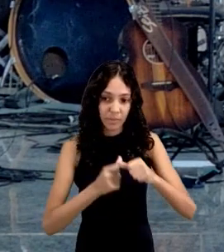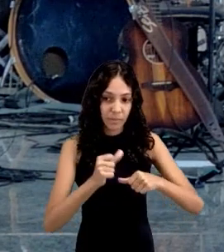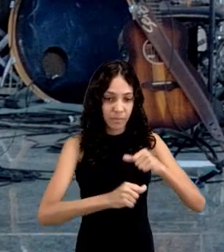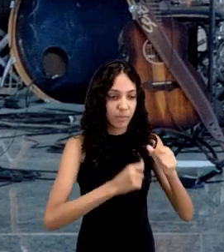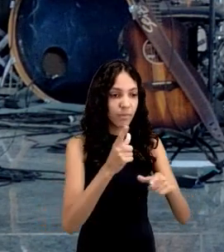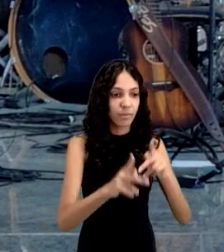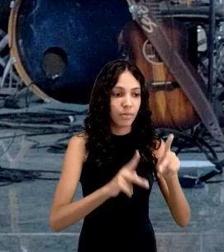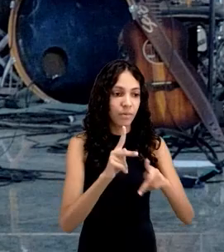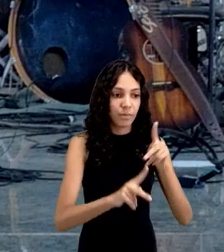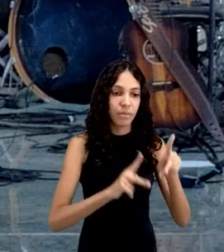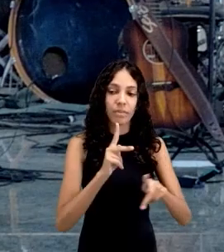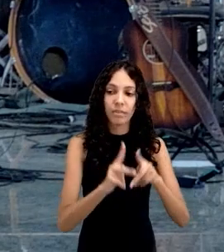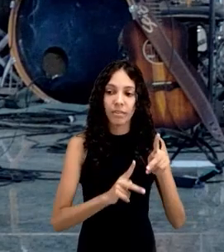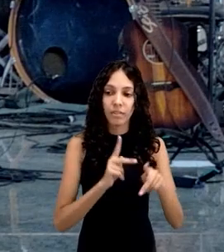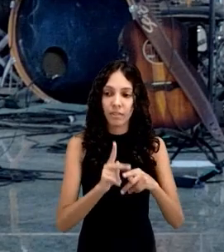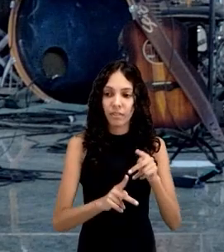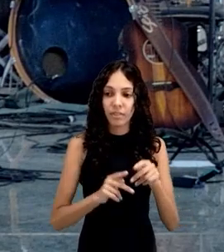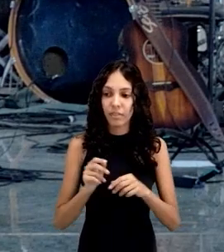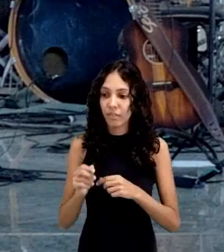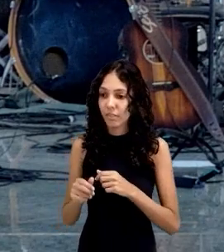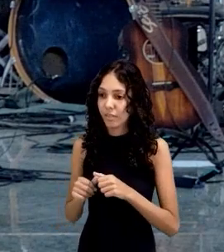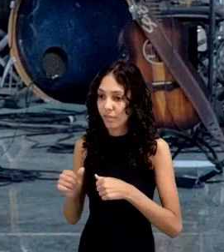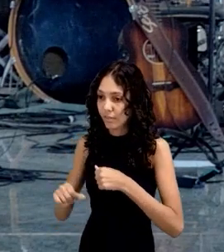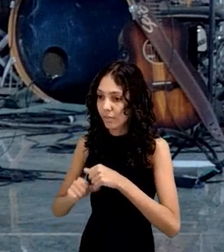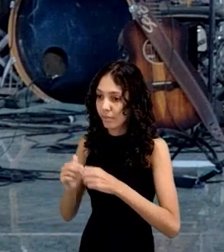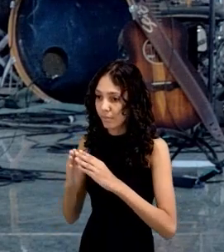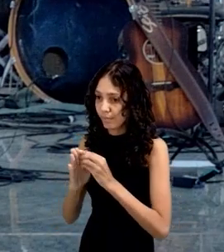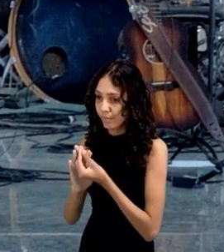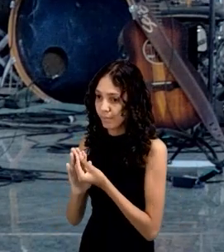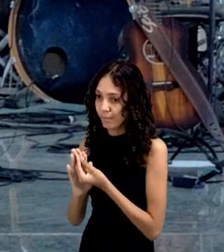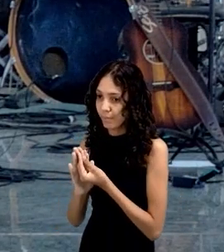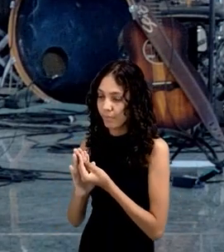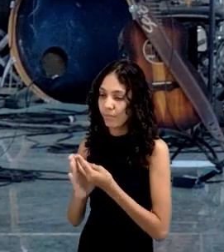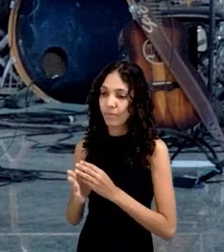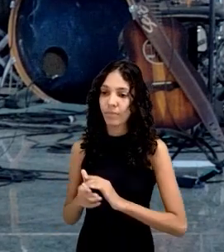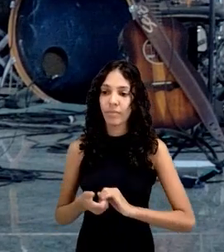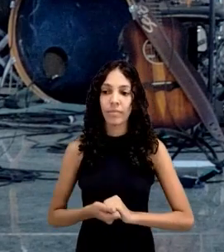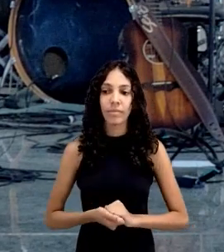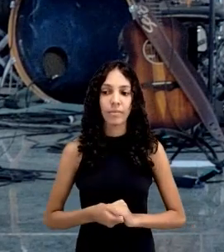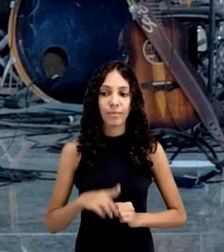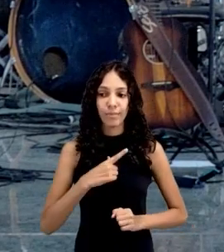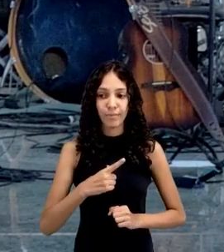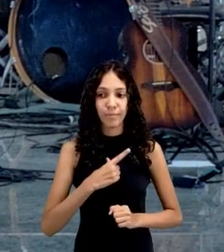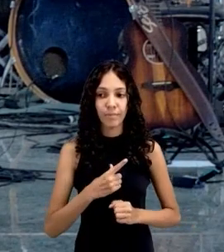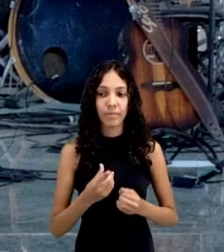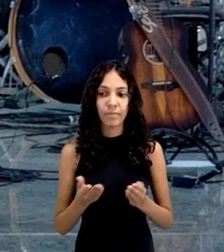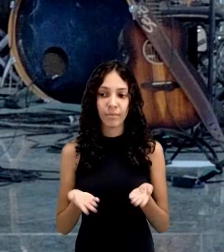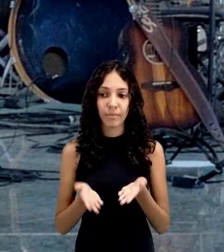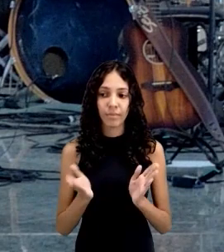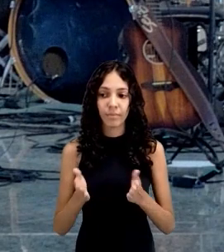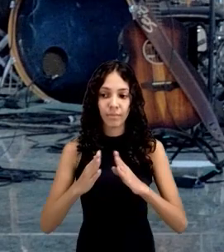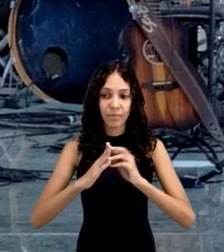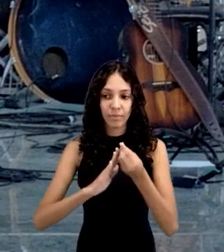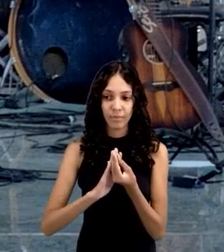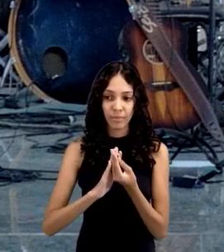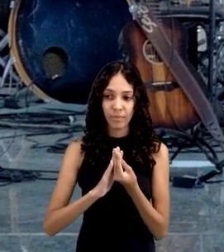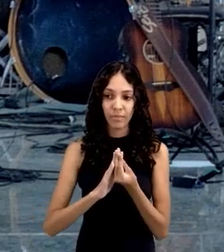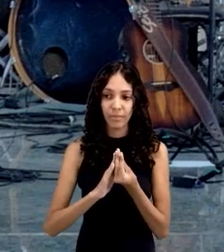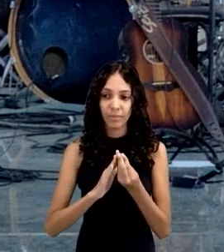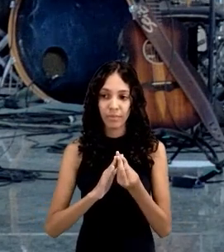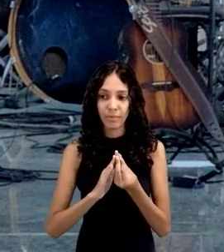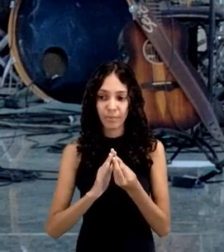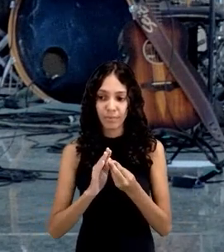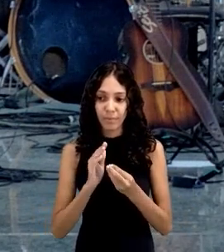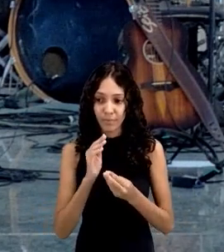igrejas acovardadas, negociando valores do Evangelho de Jesus, com medo da pressão do mundo lá fora. Mas nós